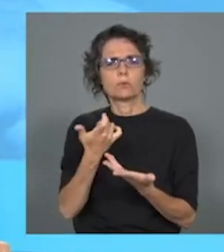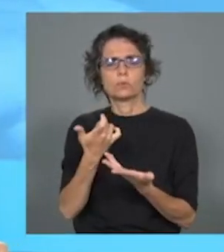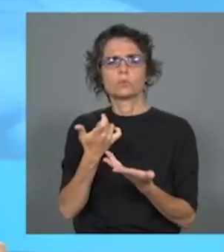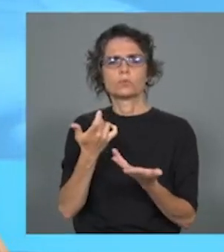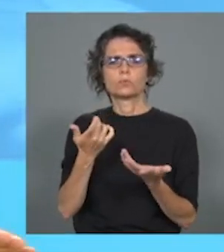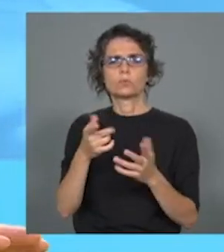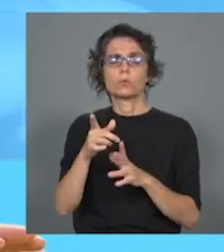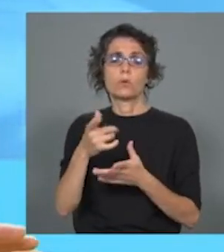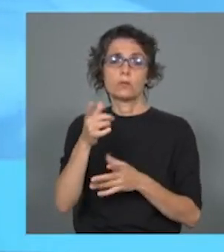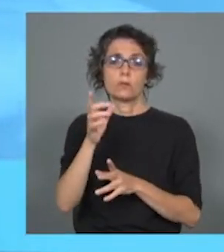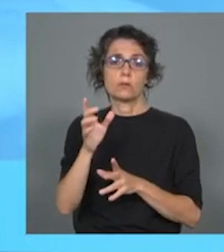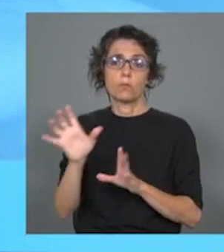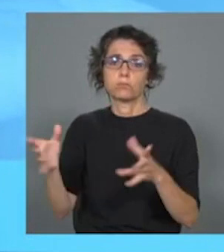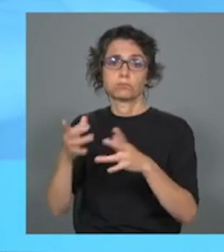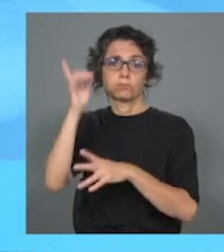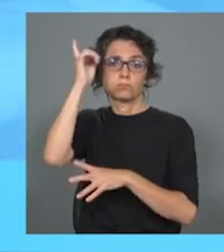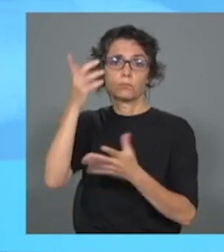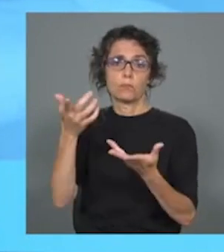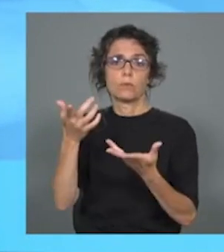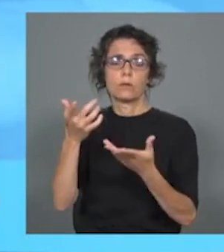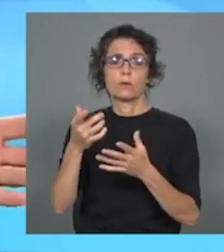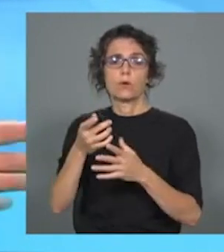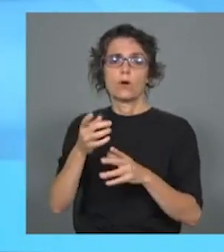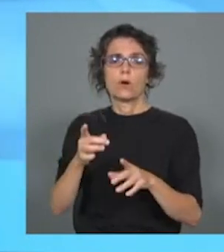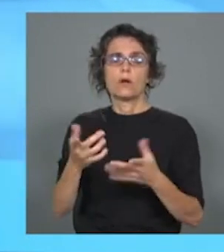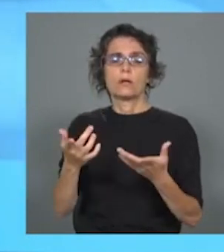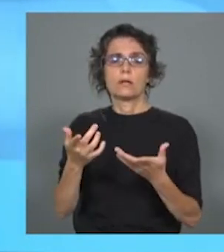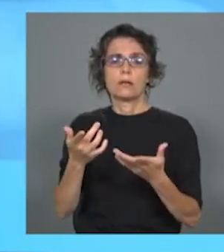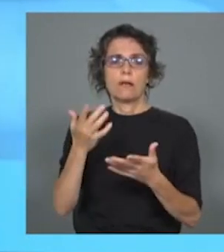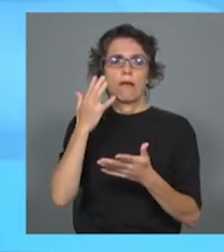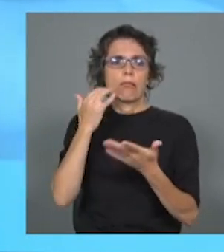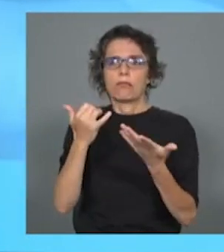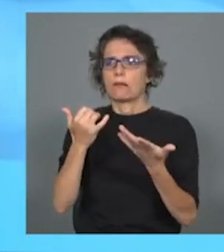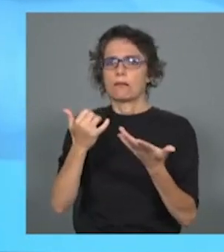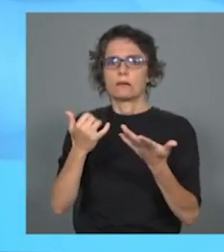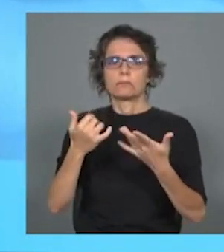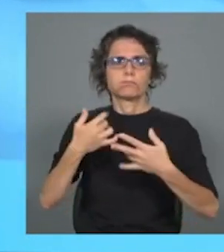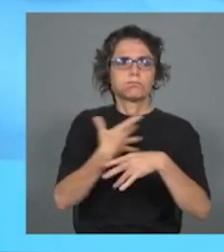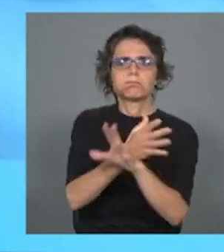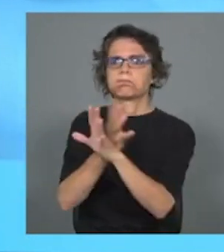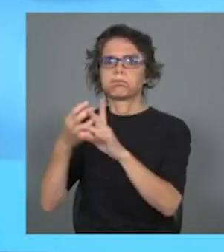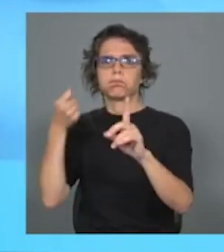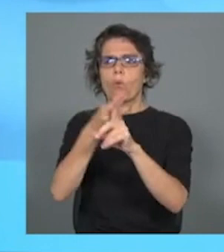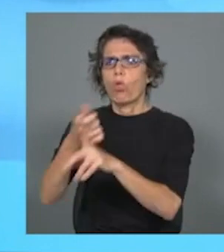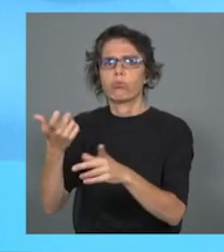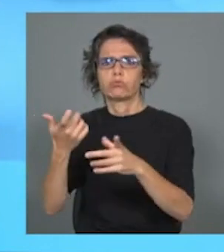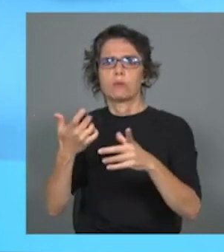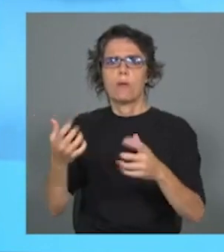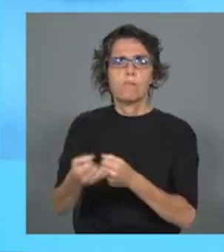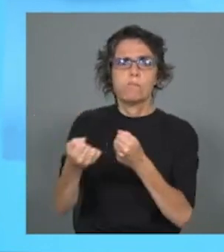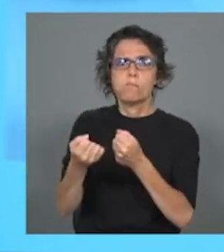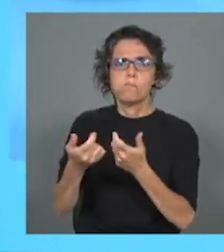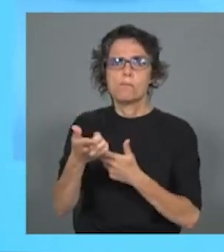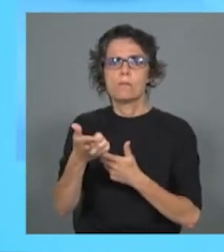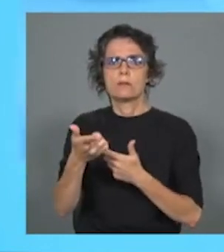da paz que estão no terreno, muitas vezes com a impossibilidade de combater as chamas, tal é a sua dimensão.